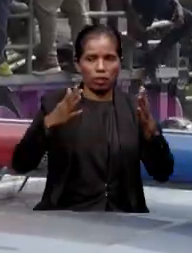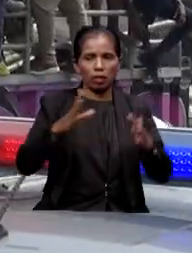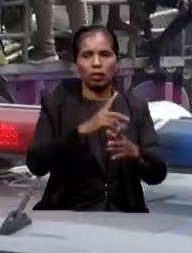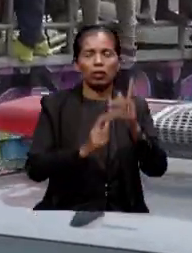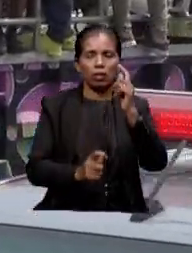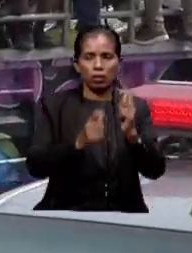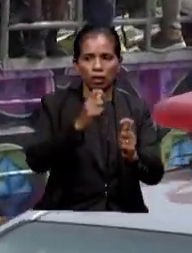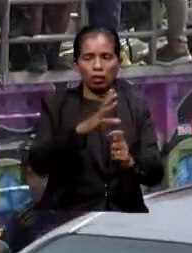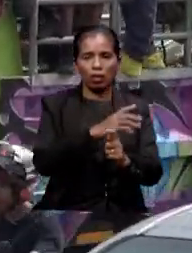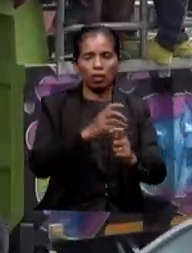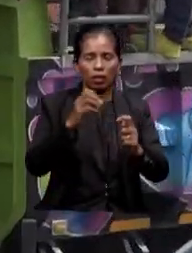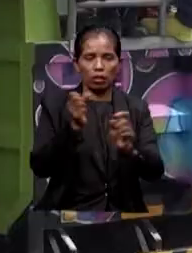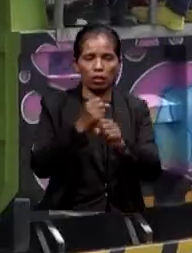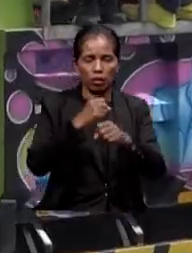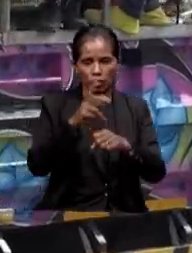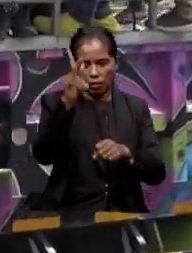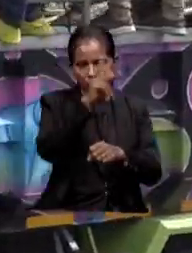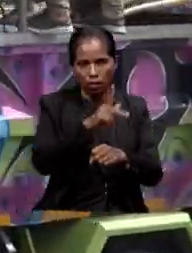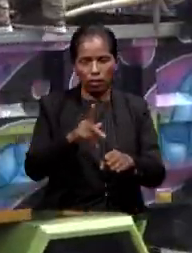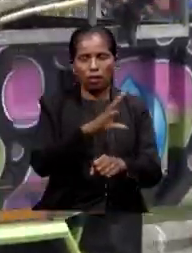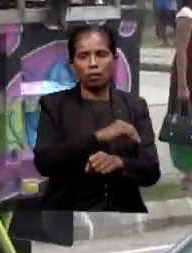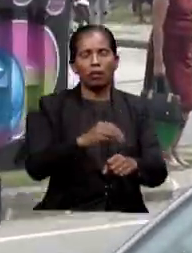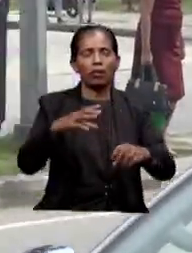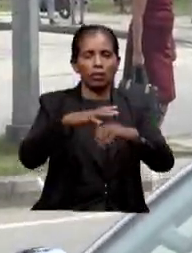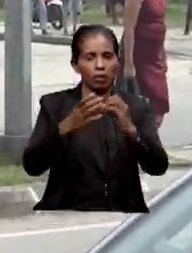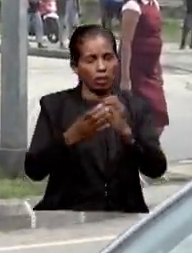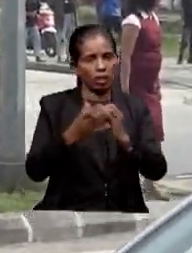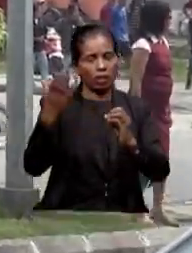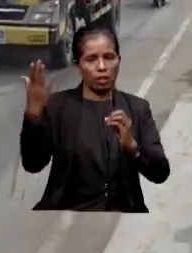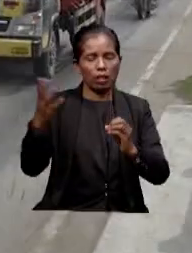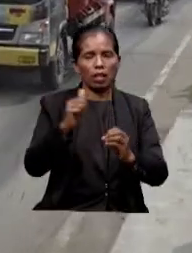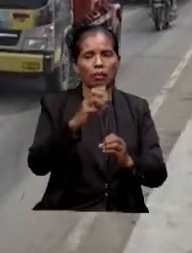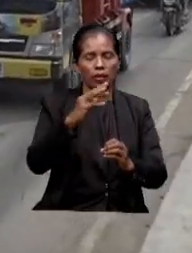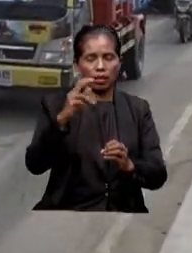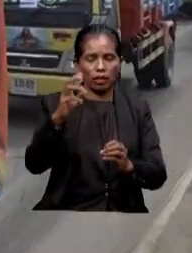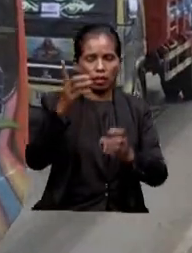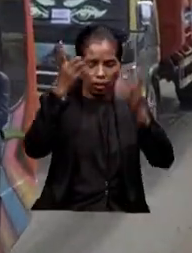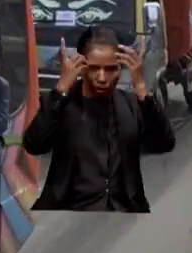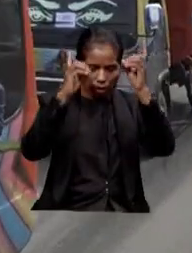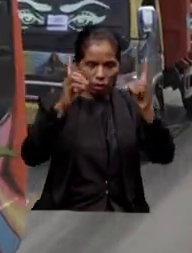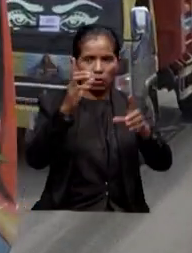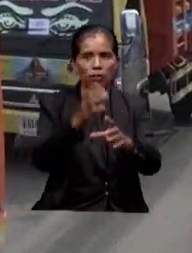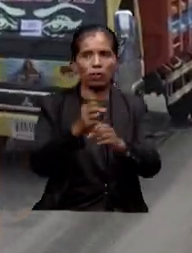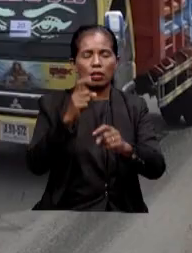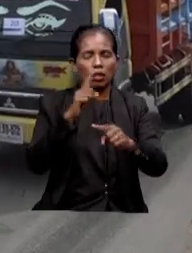tribunal recurso atu halo fiscalização barai ia emitilaran nune decisão de befoti labele